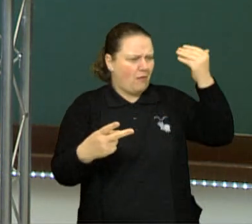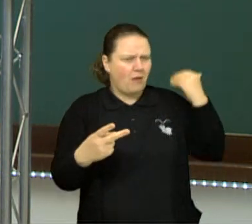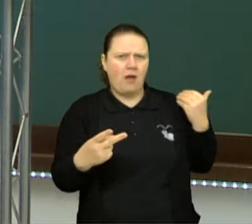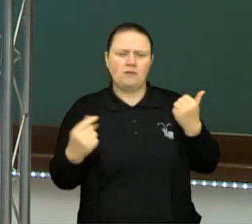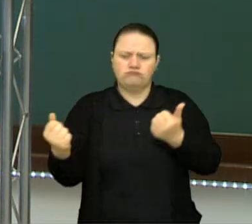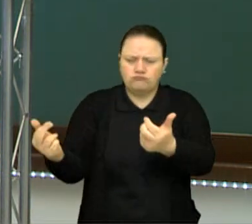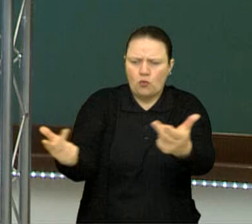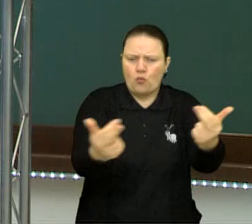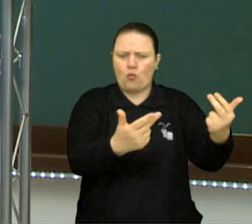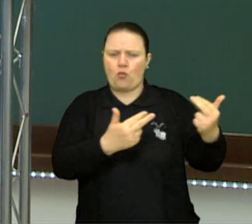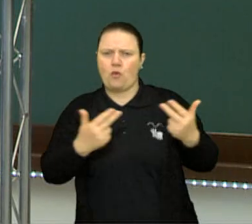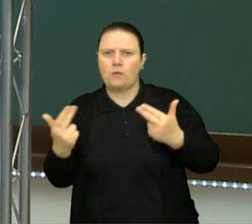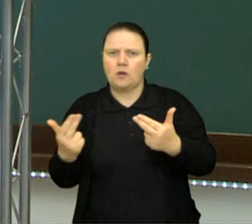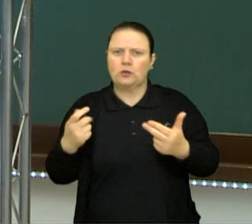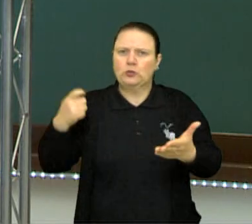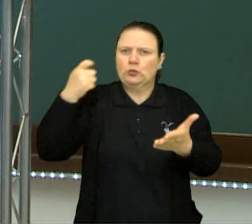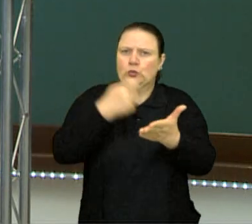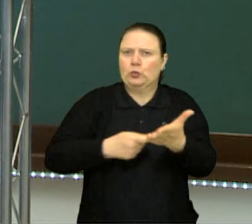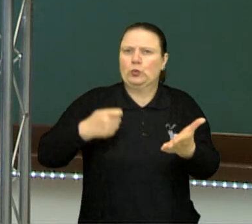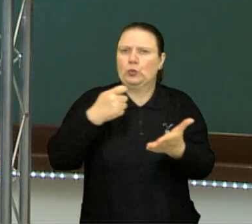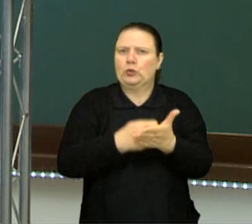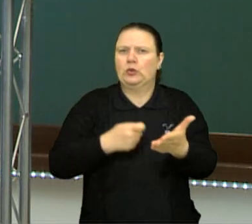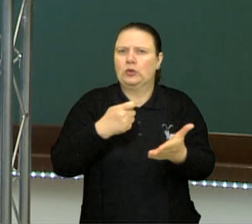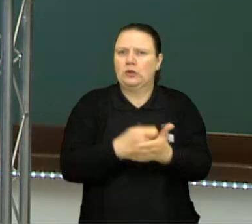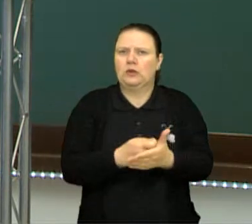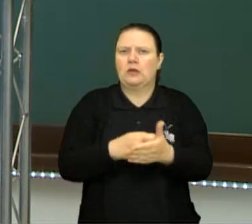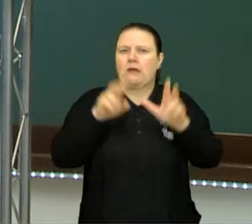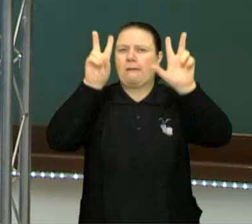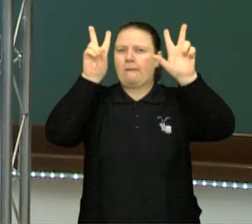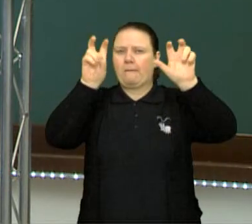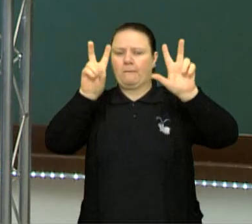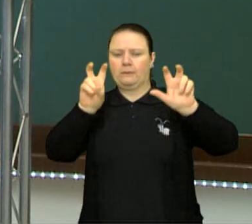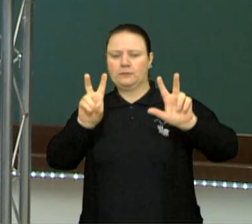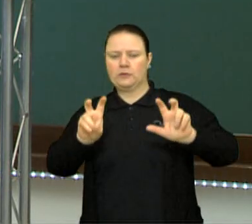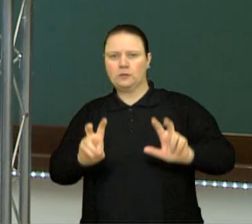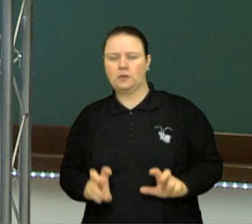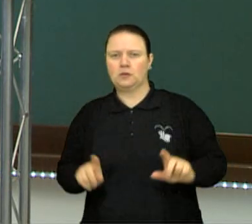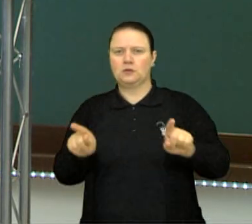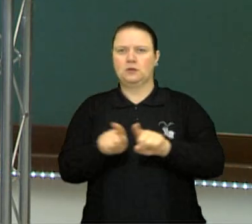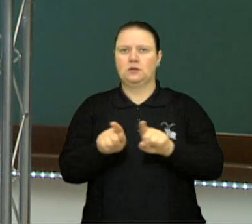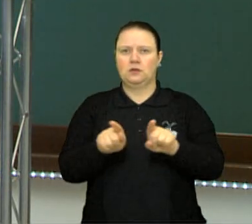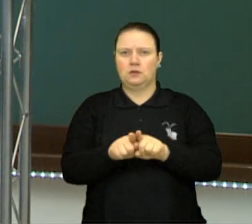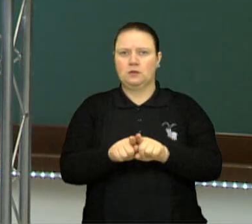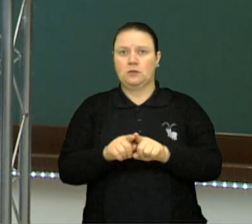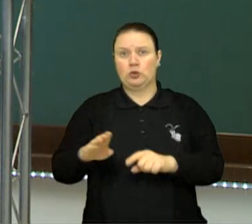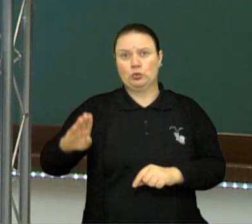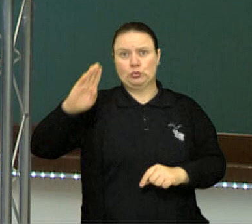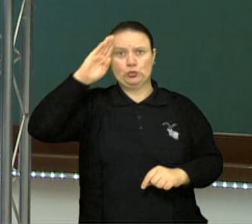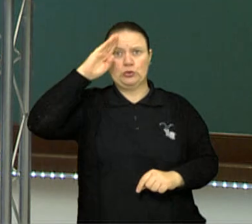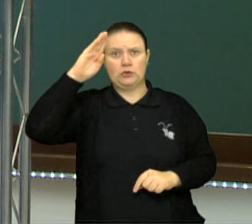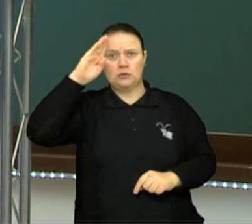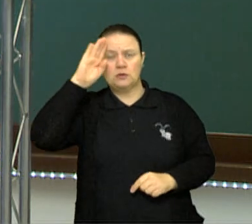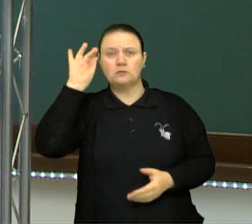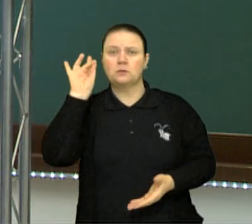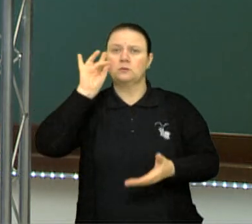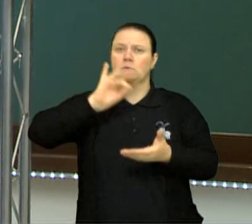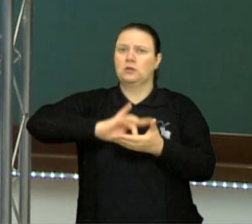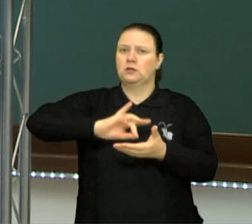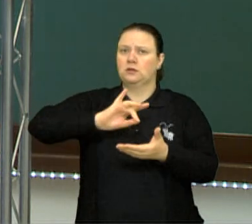comum, eles lutam através de várias temáticas, inclusive das Forças Armadas, para estabelecer